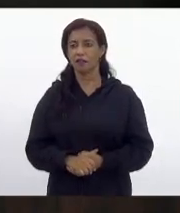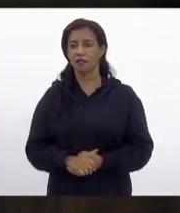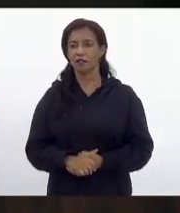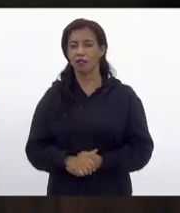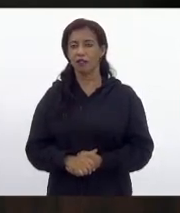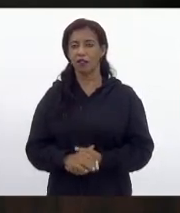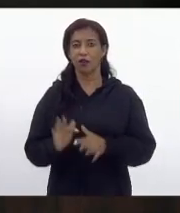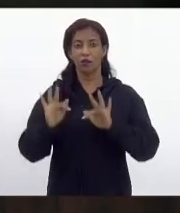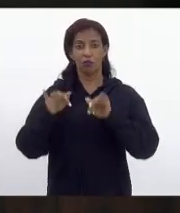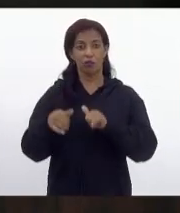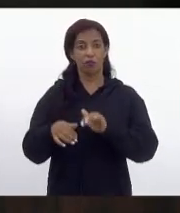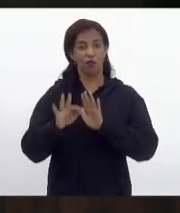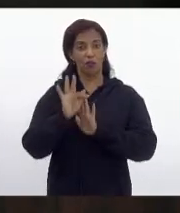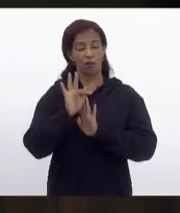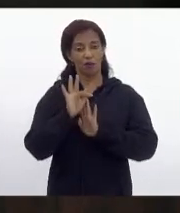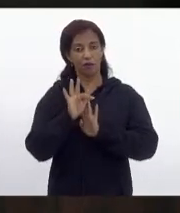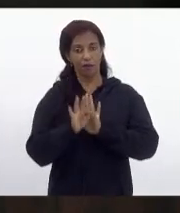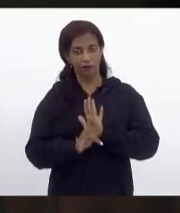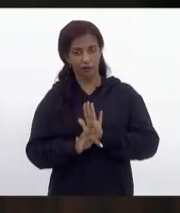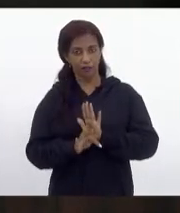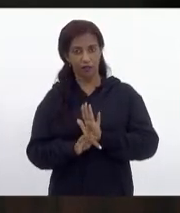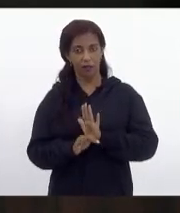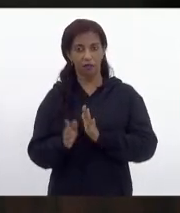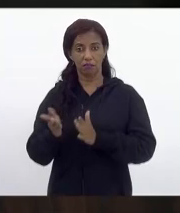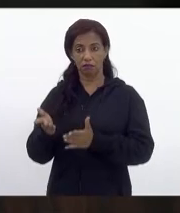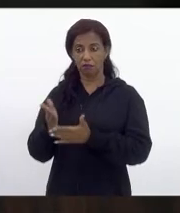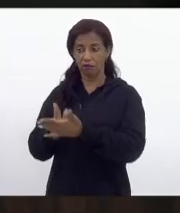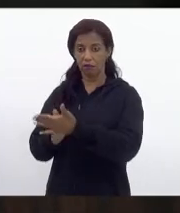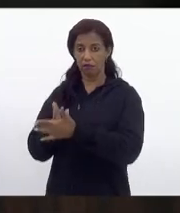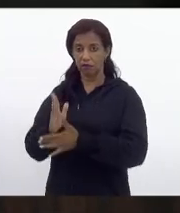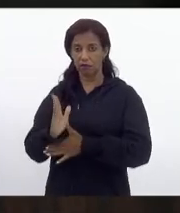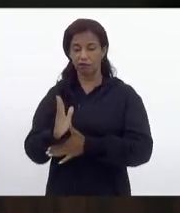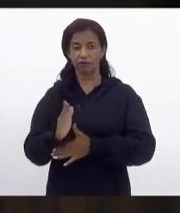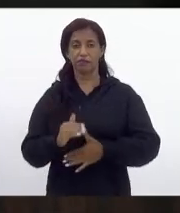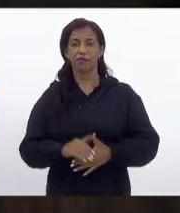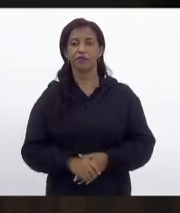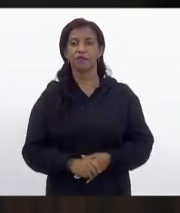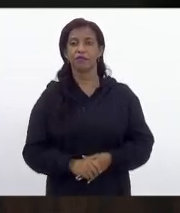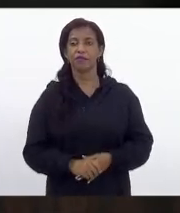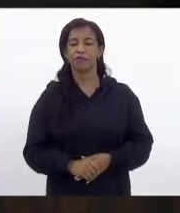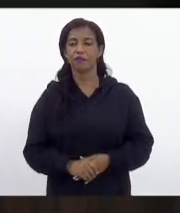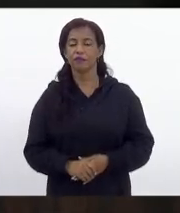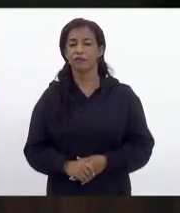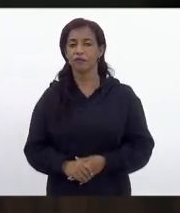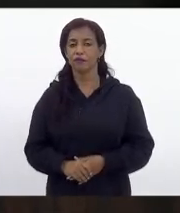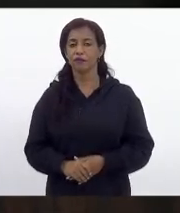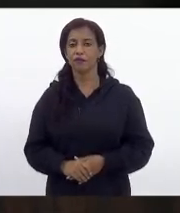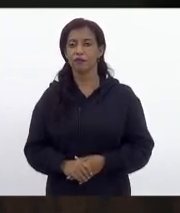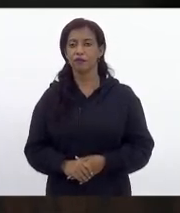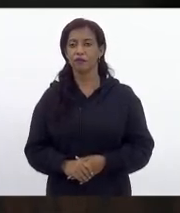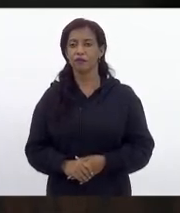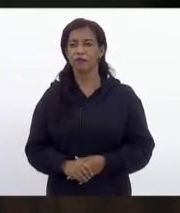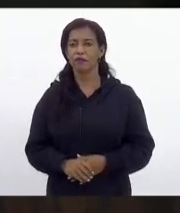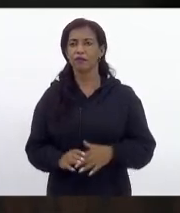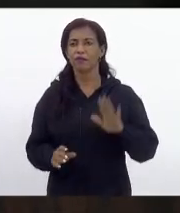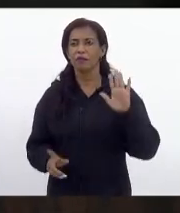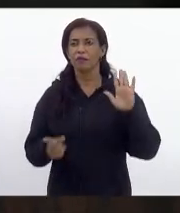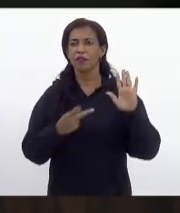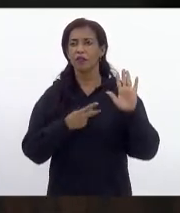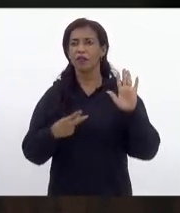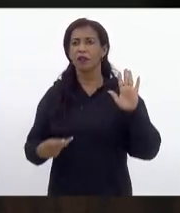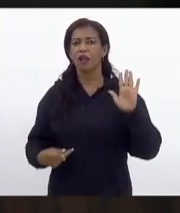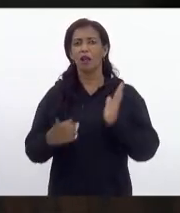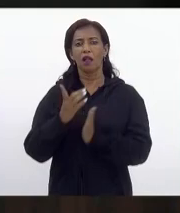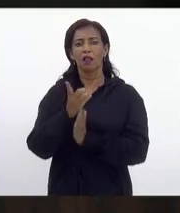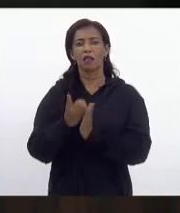Conforme a final. Os senhores que aprovam, permaneçam como estão. Aprovado, vai autógrafo. Senhor presidente, declaração